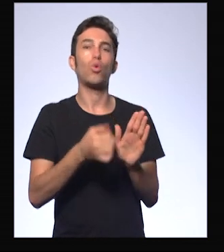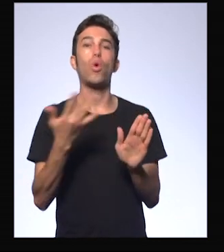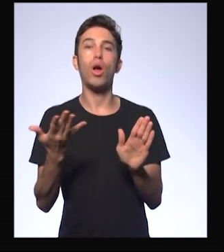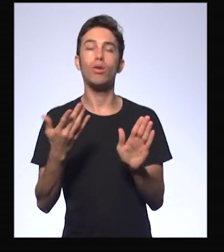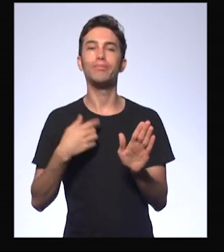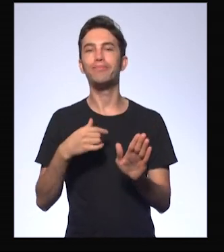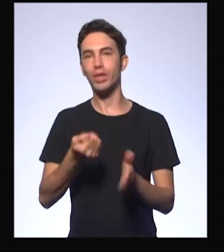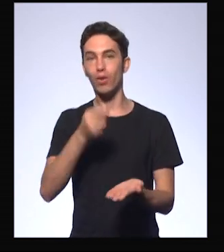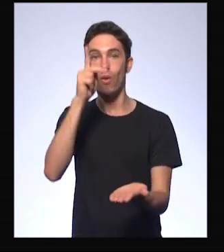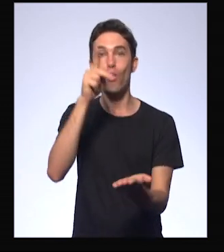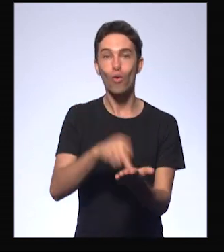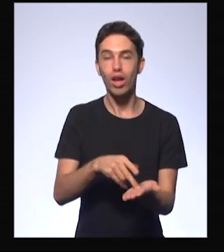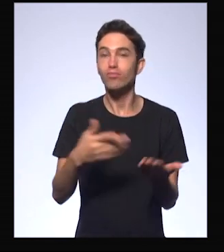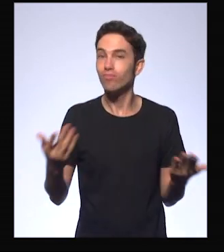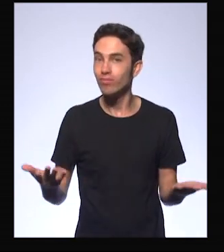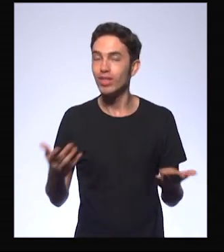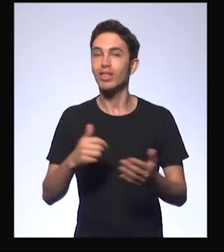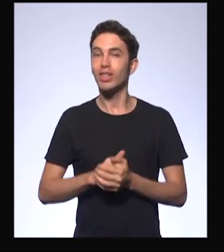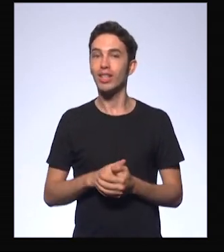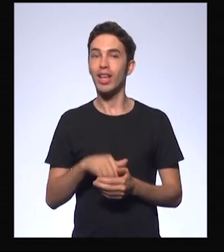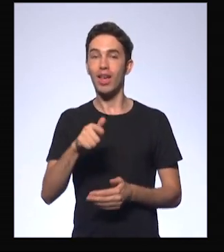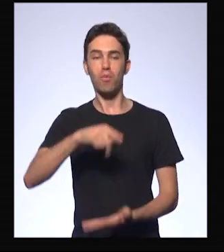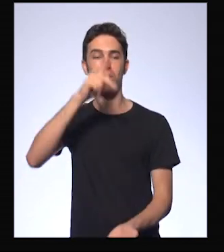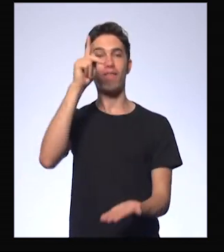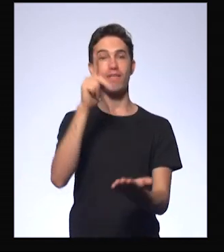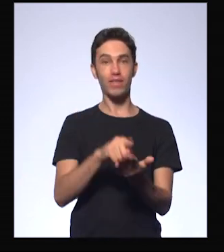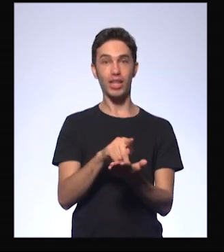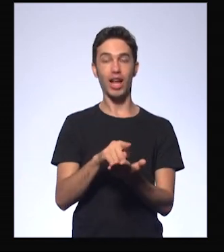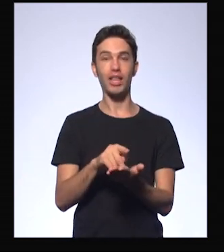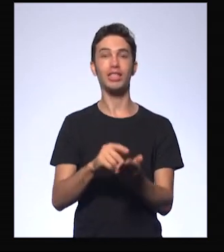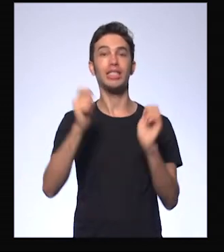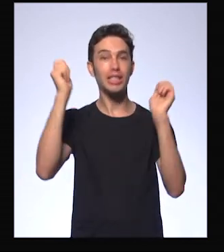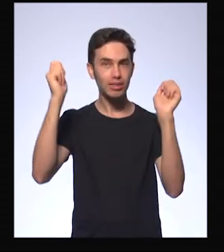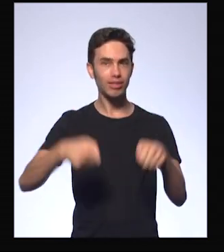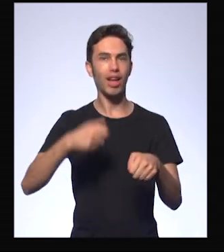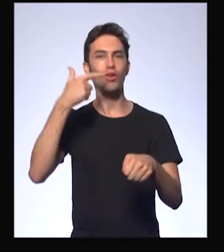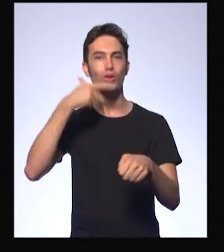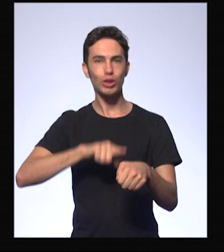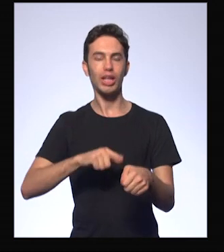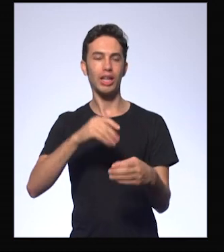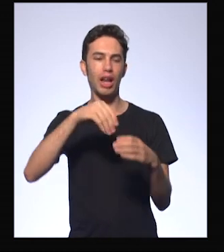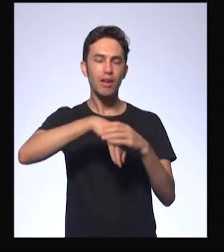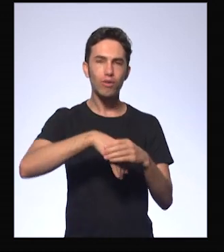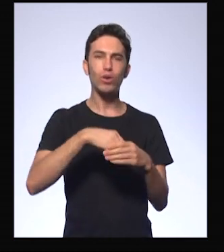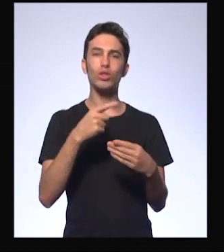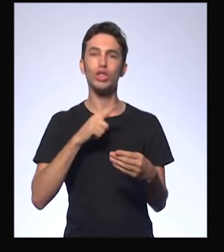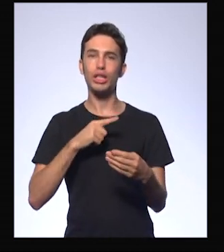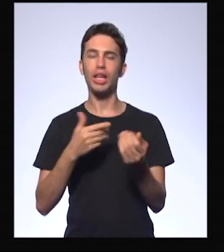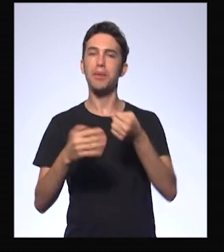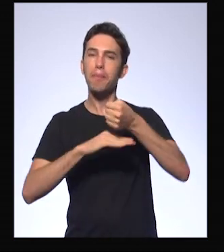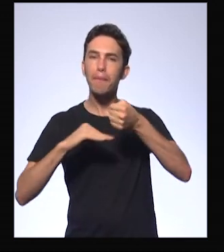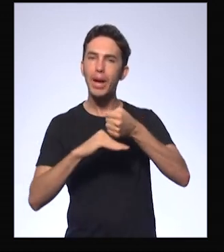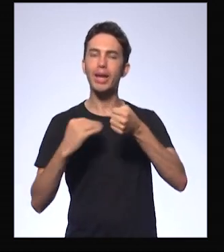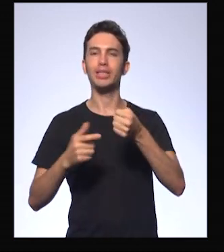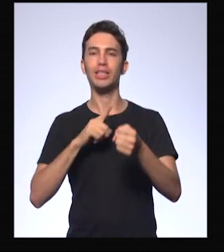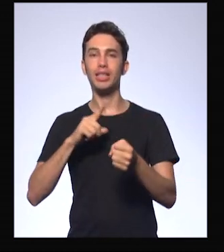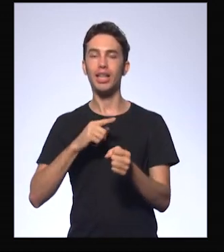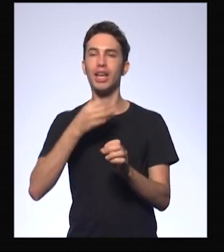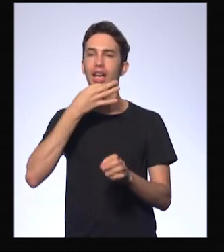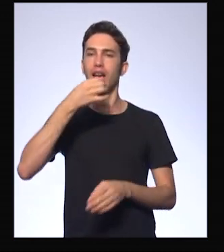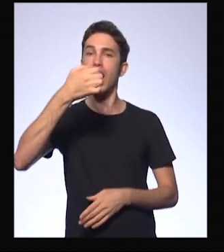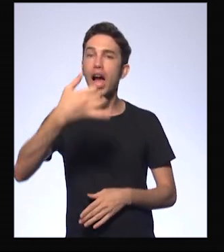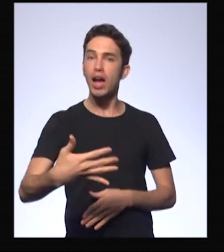Um fato é, então, uma verdade que possui fonte, possui embasamento, possui